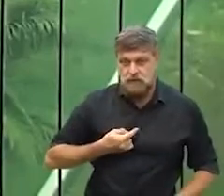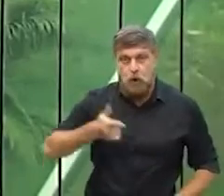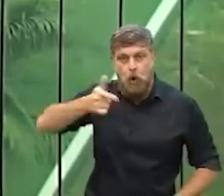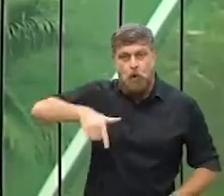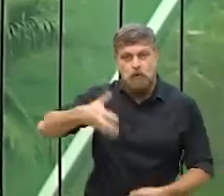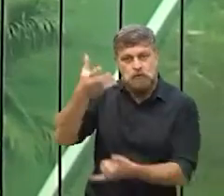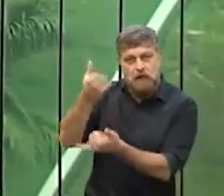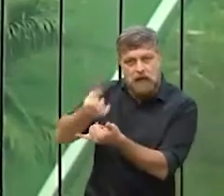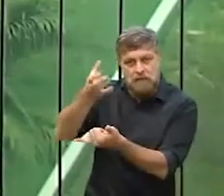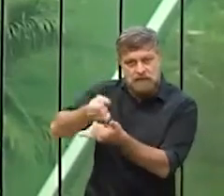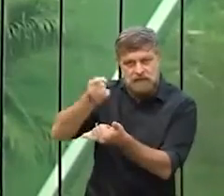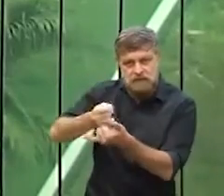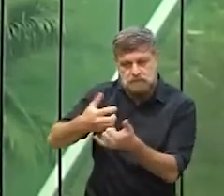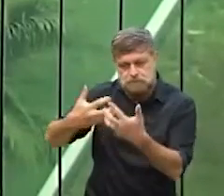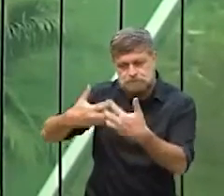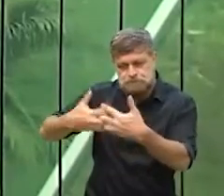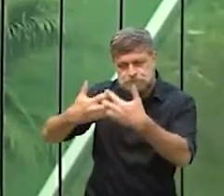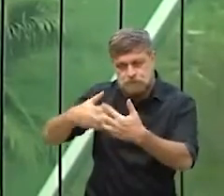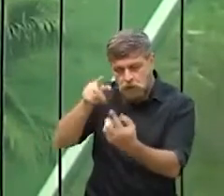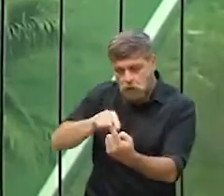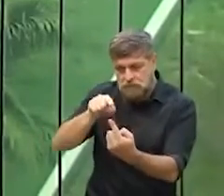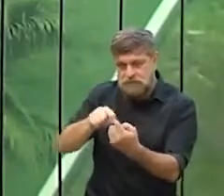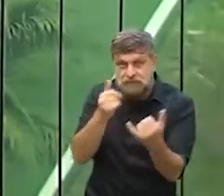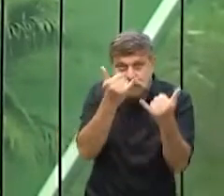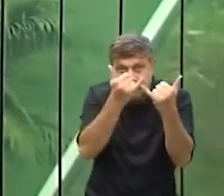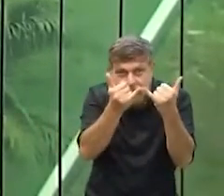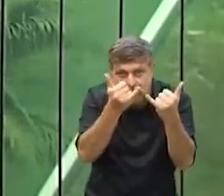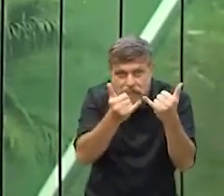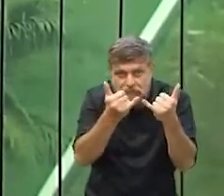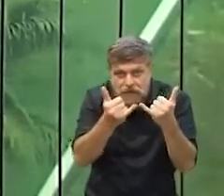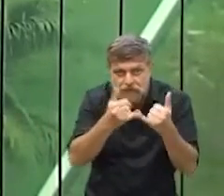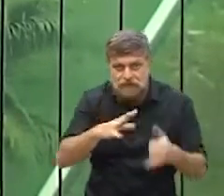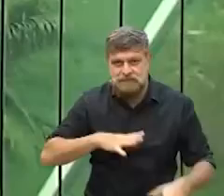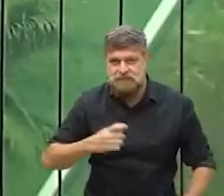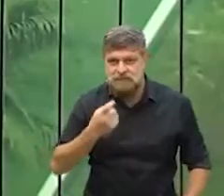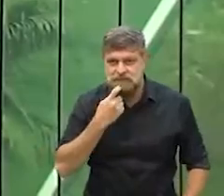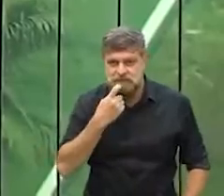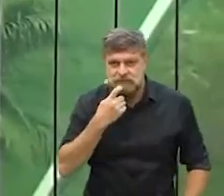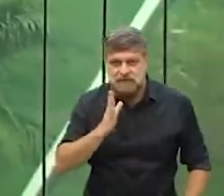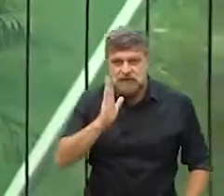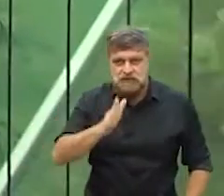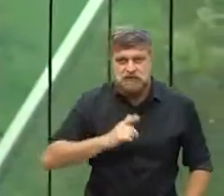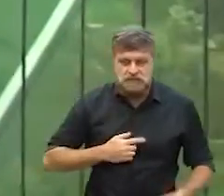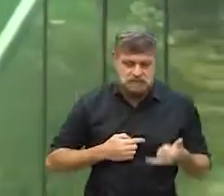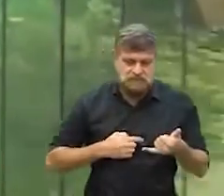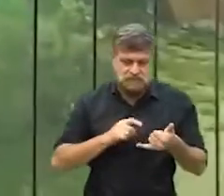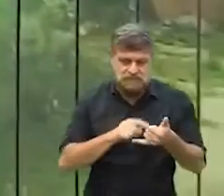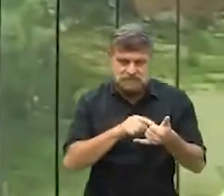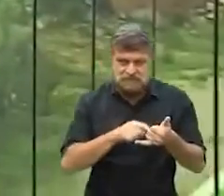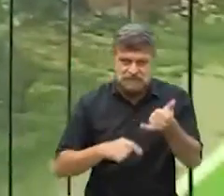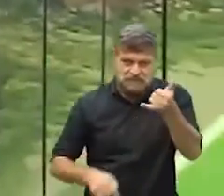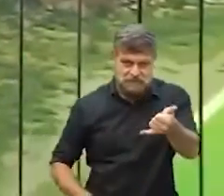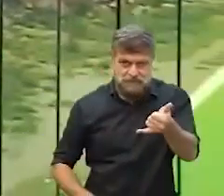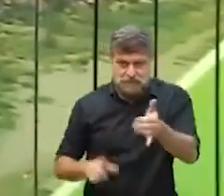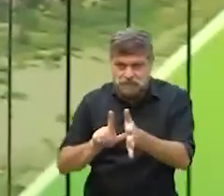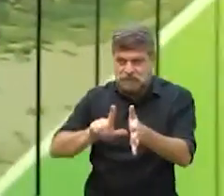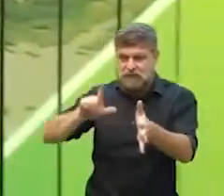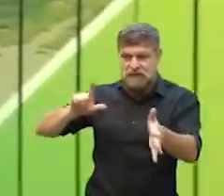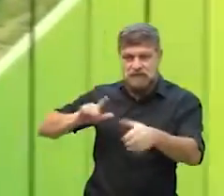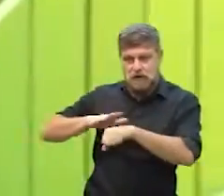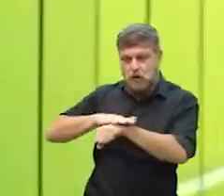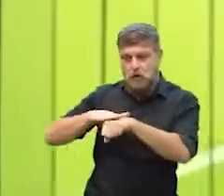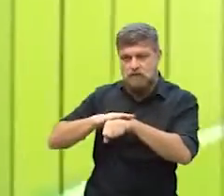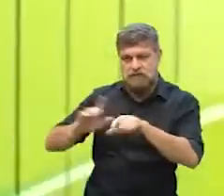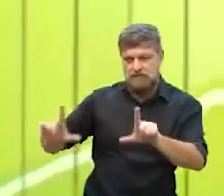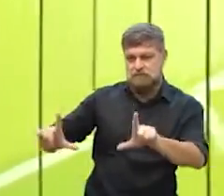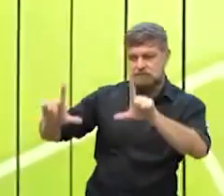de outro aplicativo que está sendo desenvolvido com uma finalidade parecida aqui em Campinas. Eu já estou com meu celular na mão aqui, mas antes